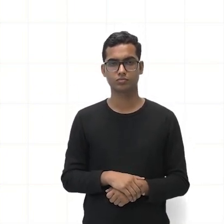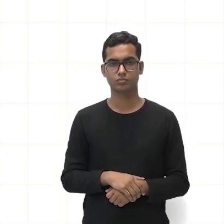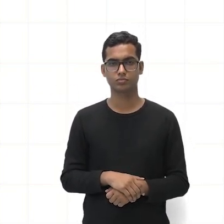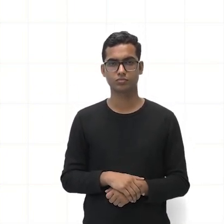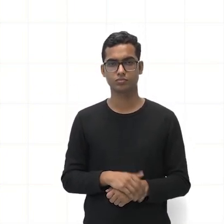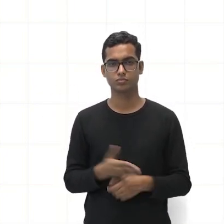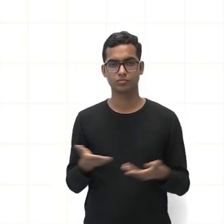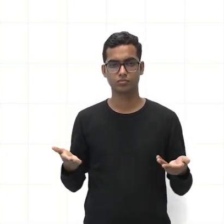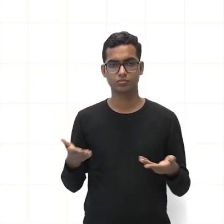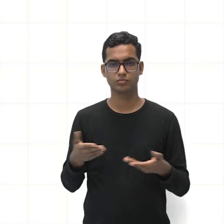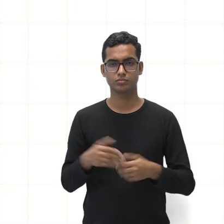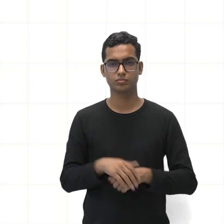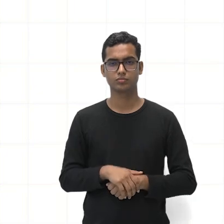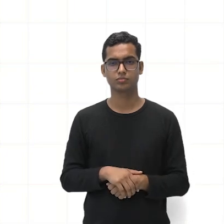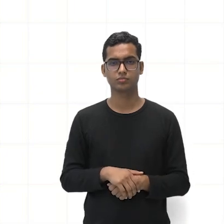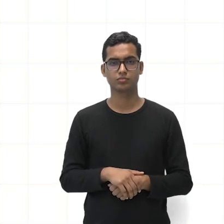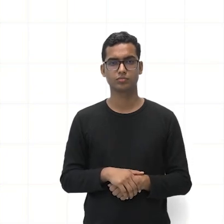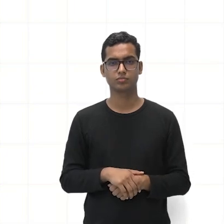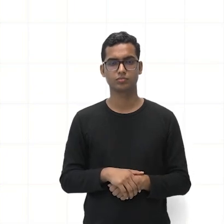9.